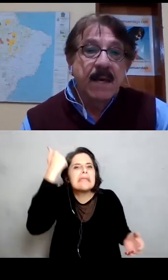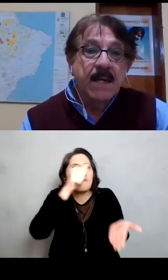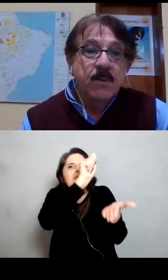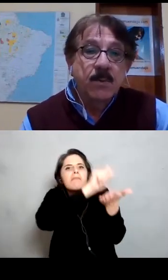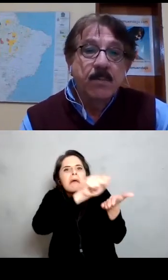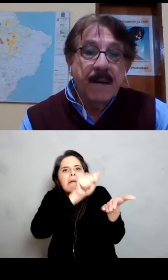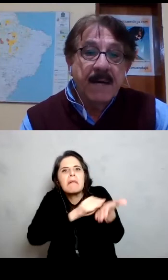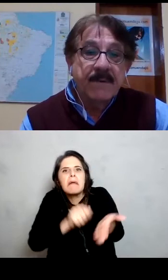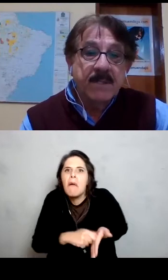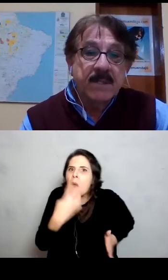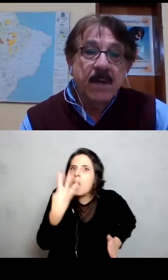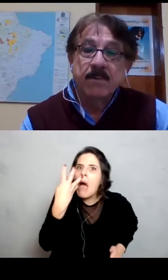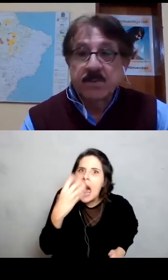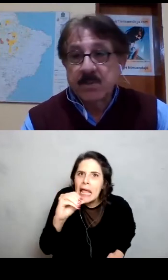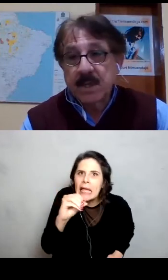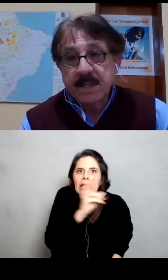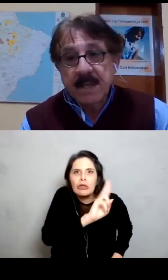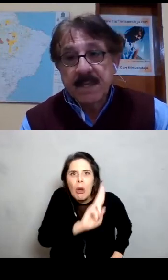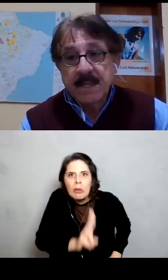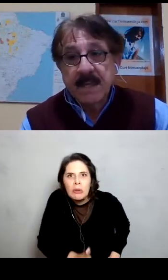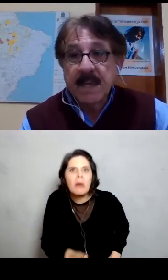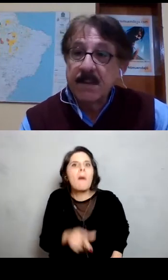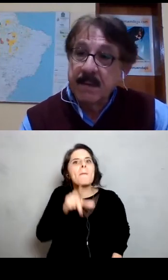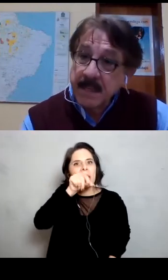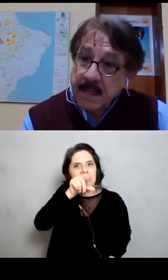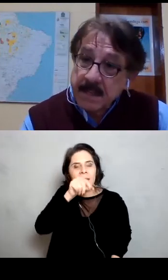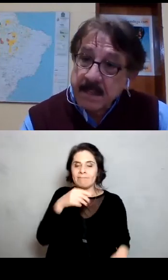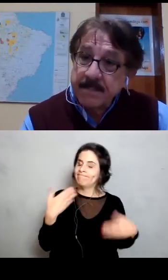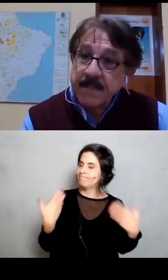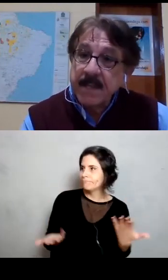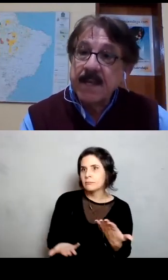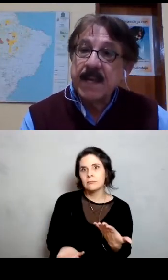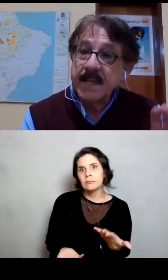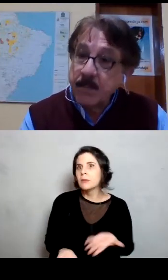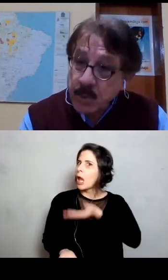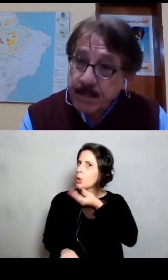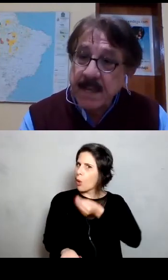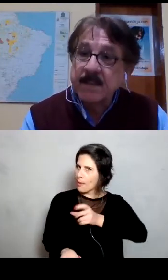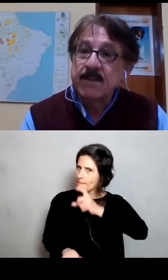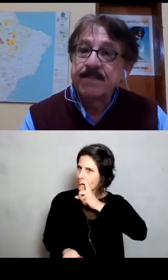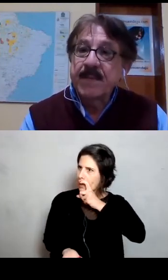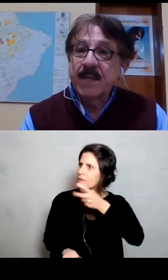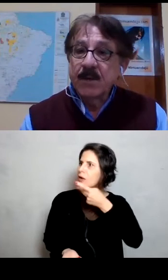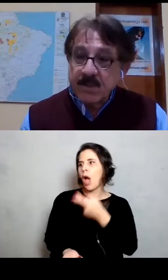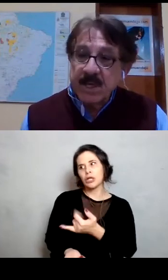que era alguma coisa assim, 30 e tanto ou 40 passarinhos e tal. E a professora estava achando isso uma maravilha, um